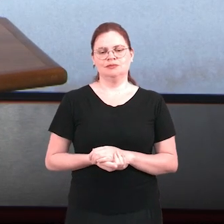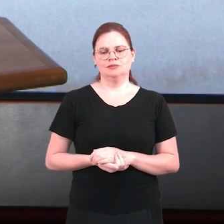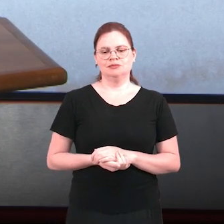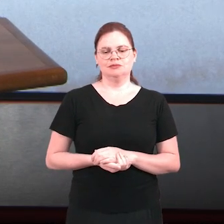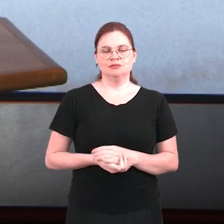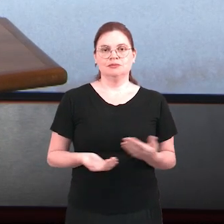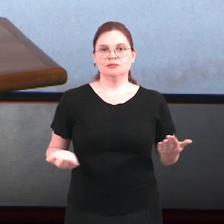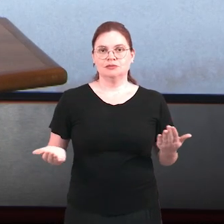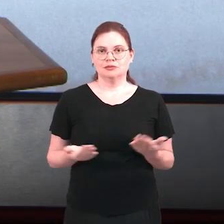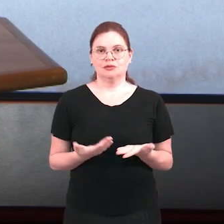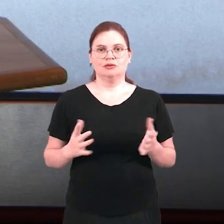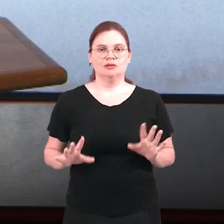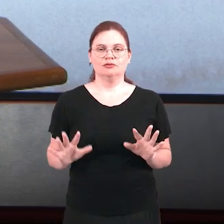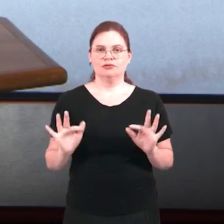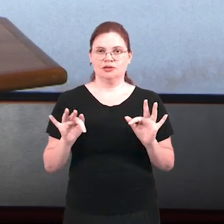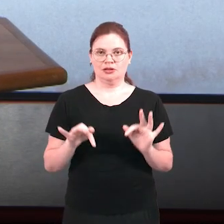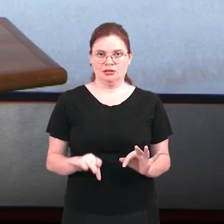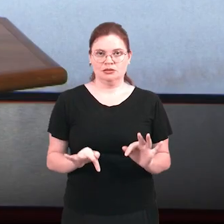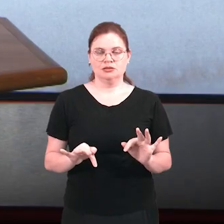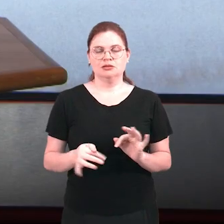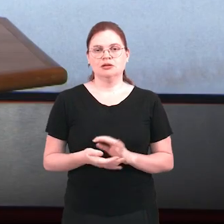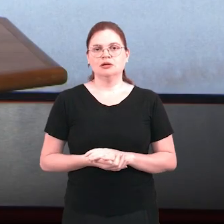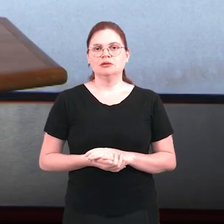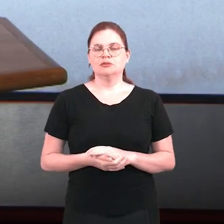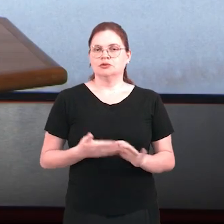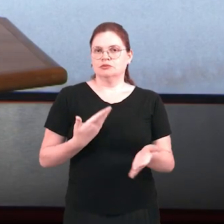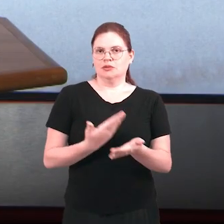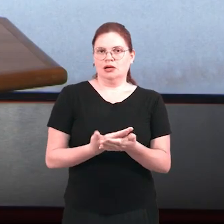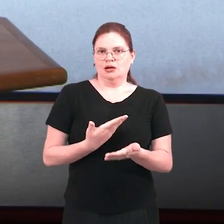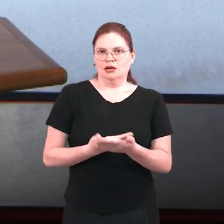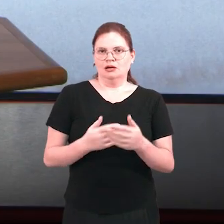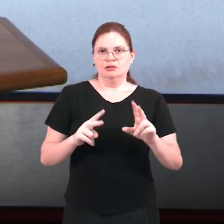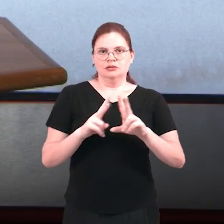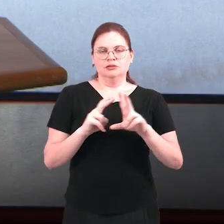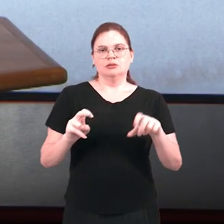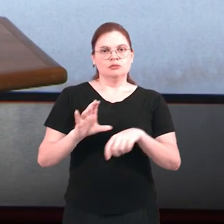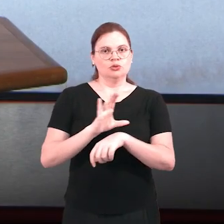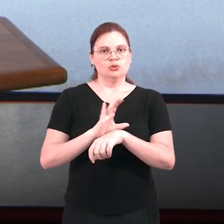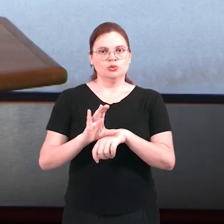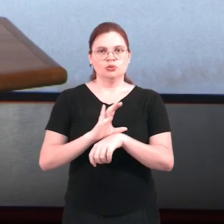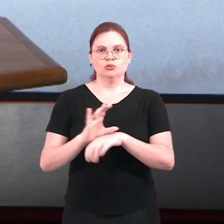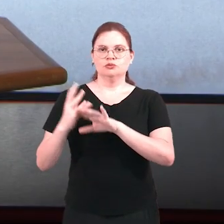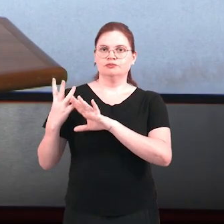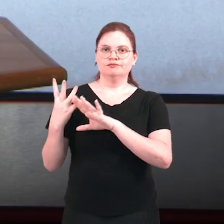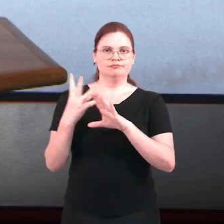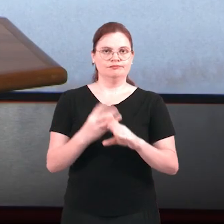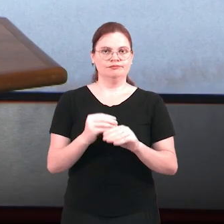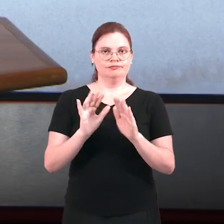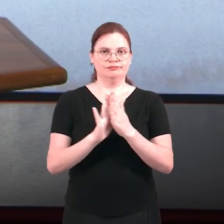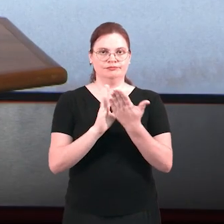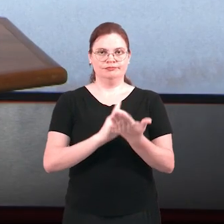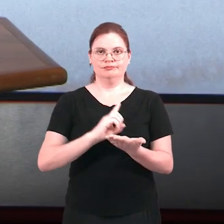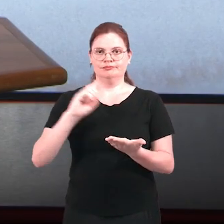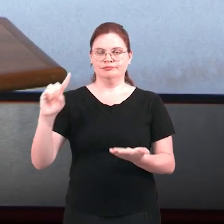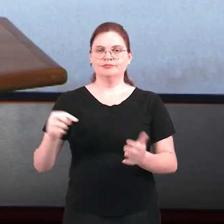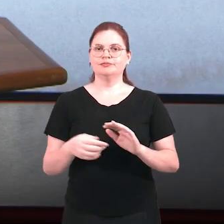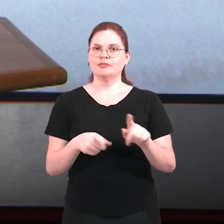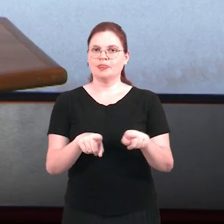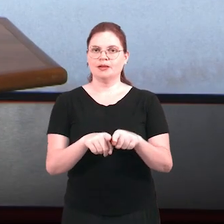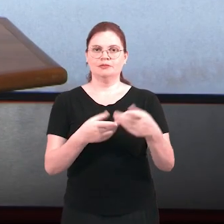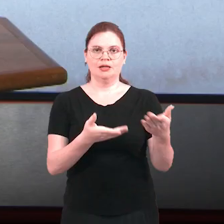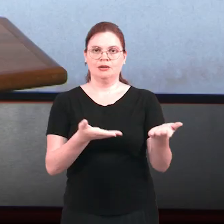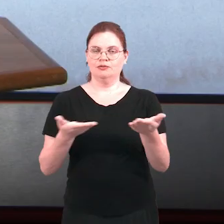Encerramos aqui mais uma aula do nosso curso de síntese da Bíblia e